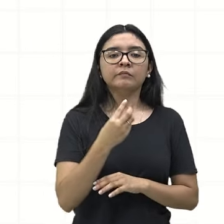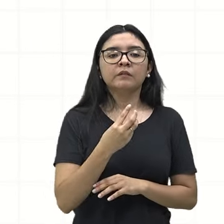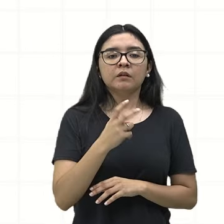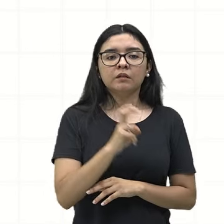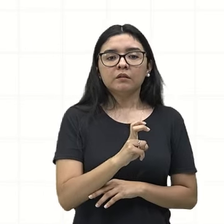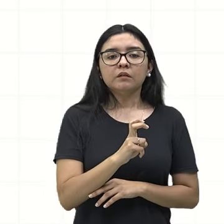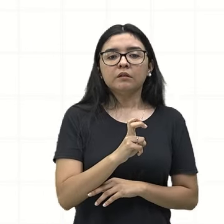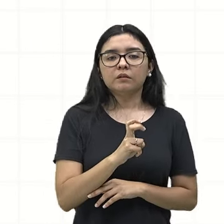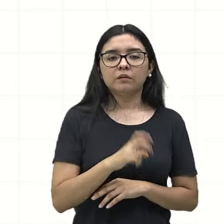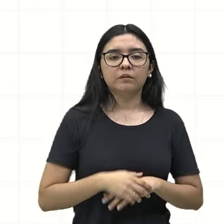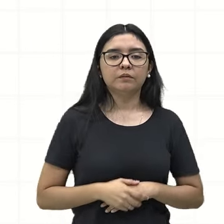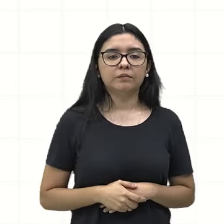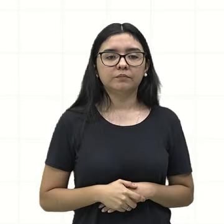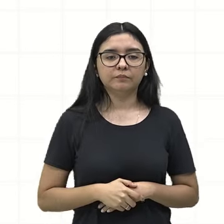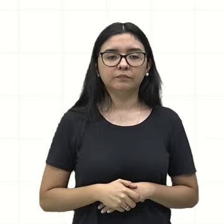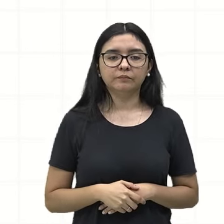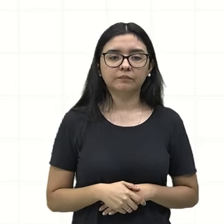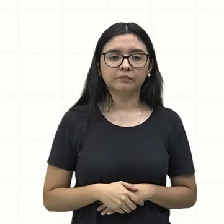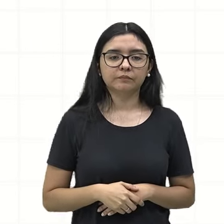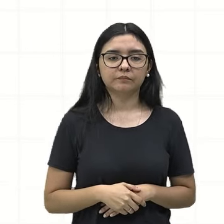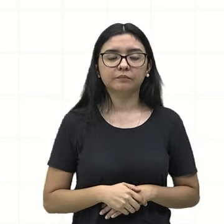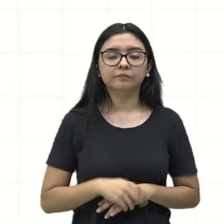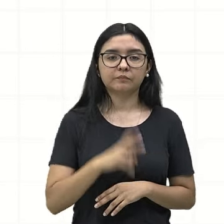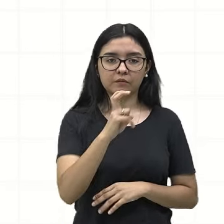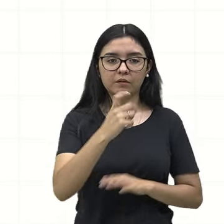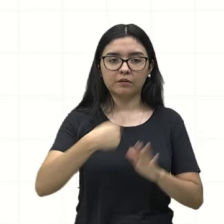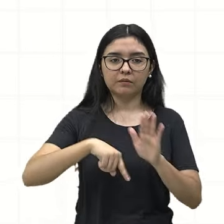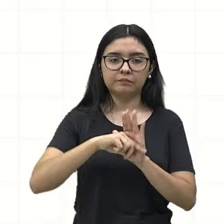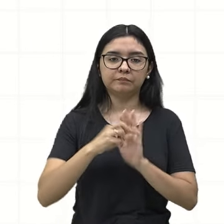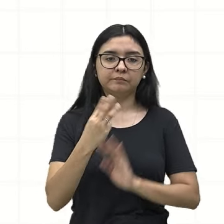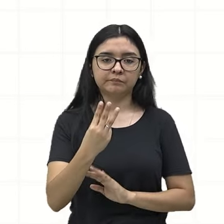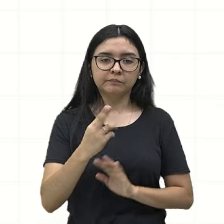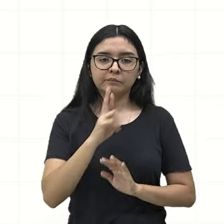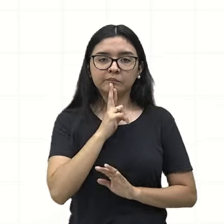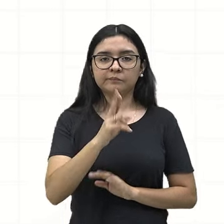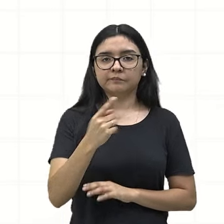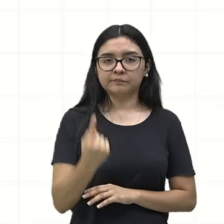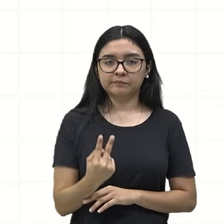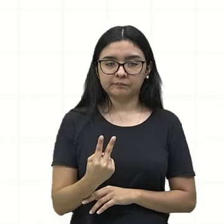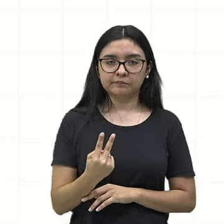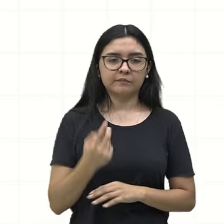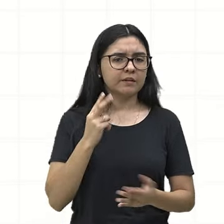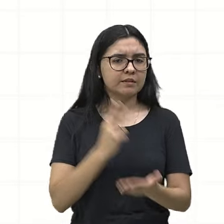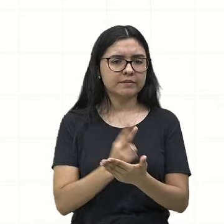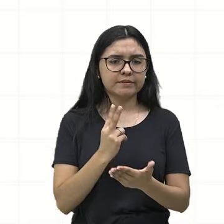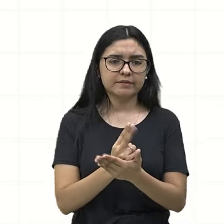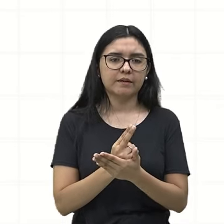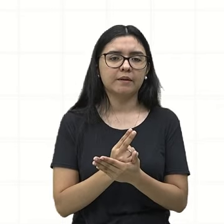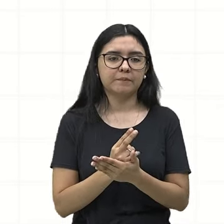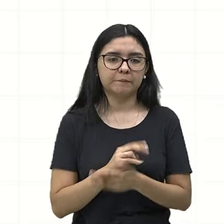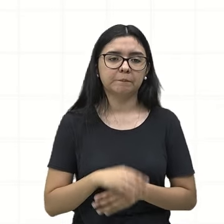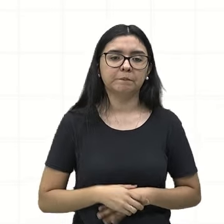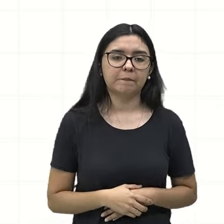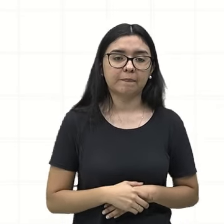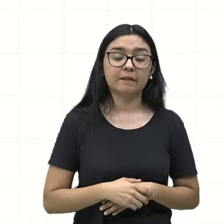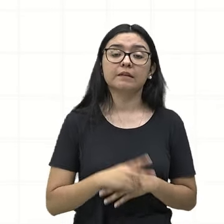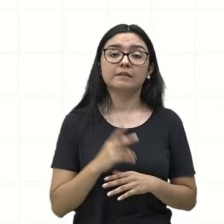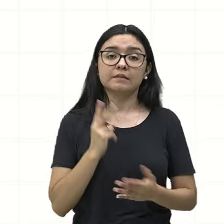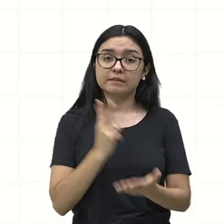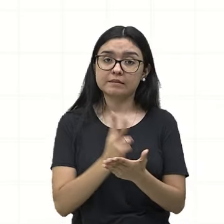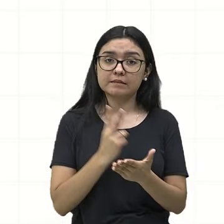5, só um minuto, 5 menos 3, a resposta é 2. Ó. Sempre que fizermos a subtração de 2 números primos